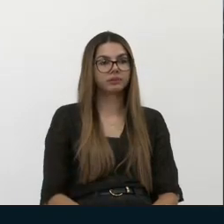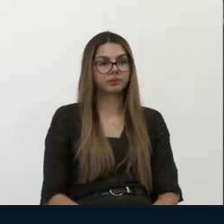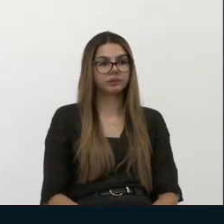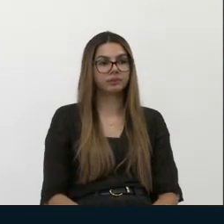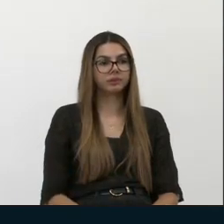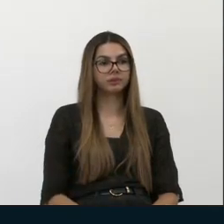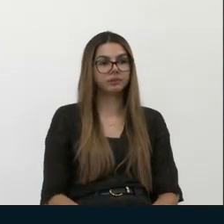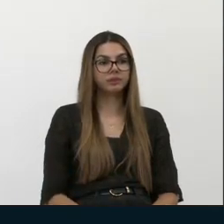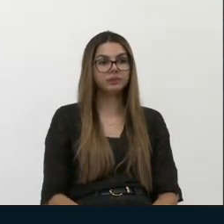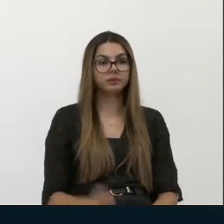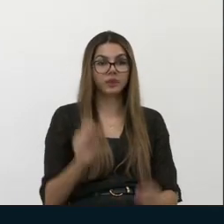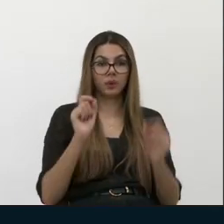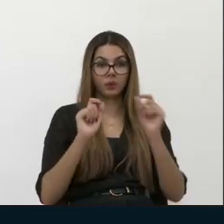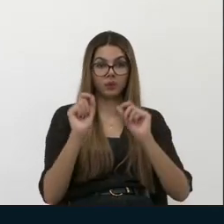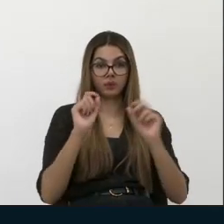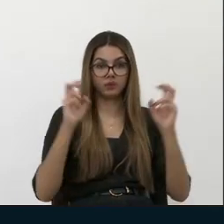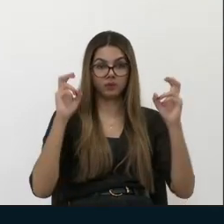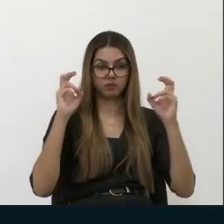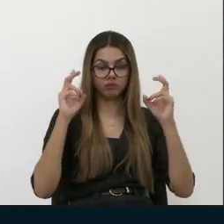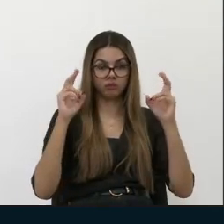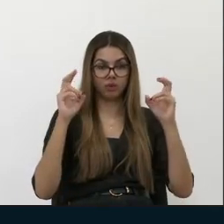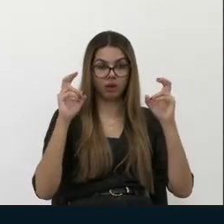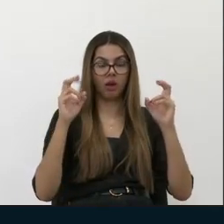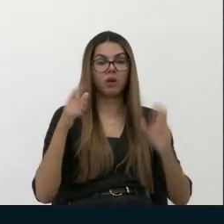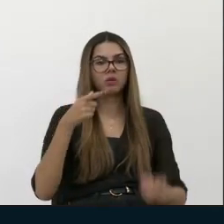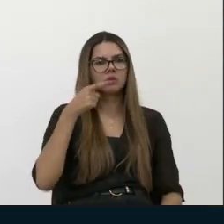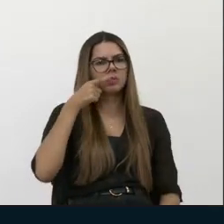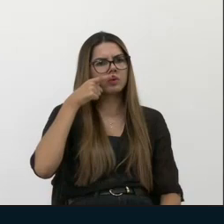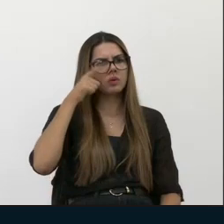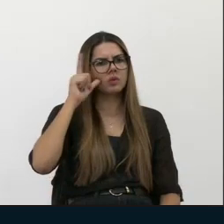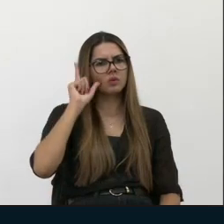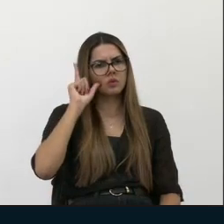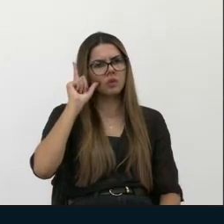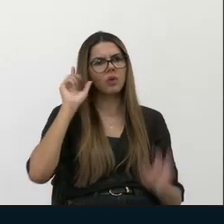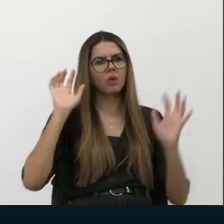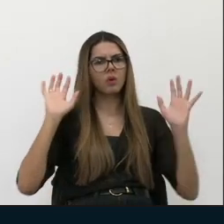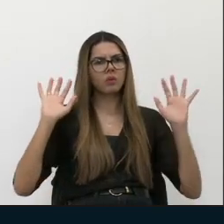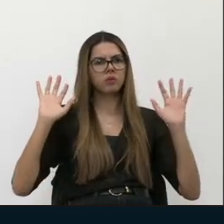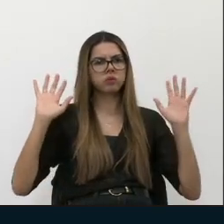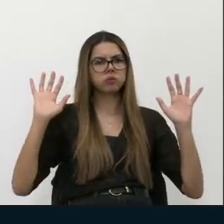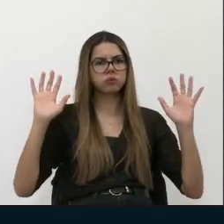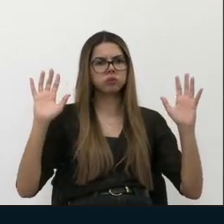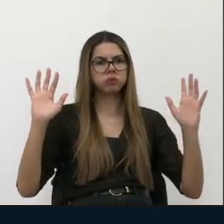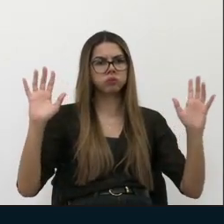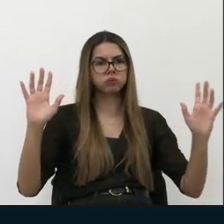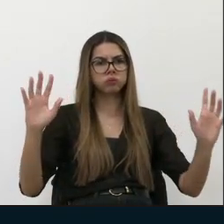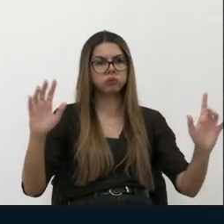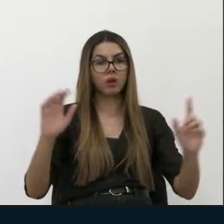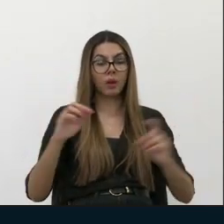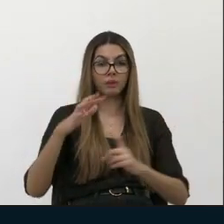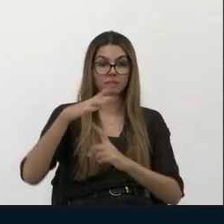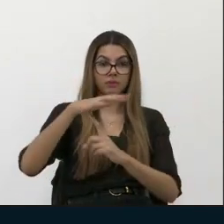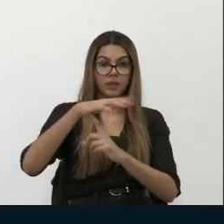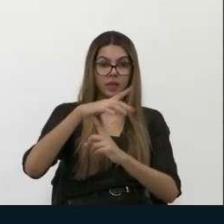é que ontem nós tivemos a caminhada no Bosque Maia